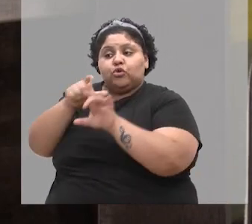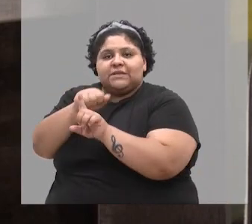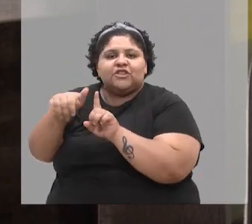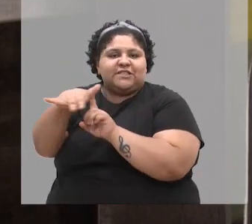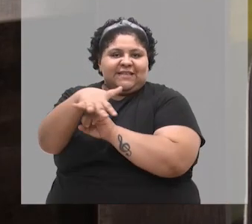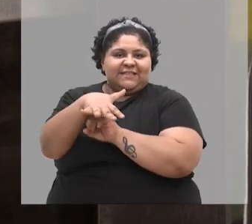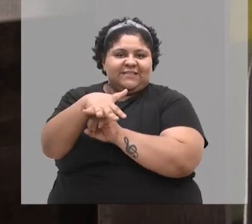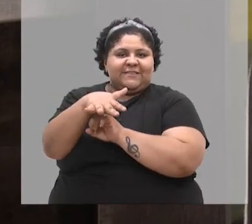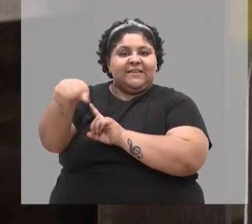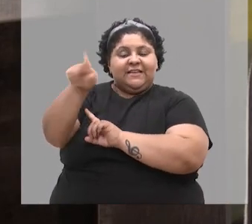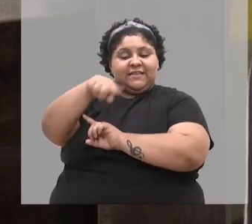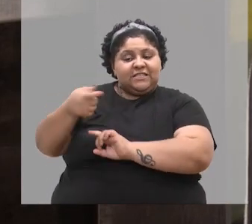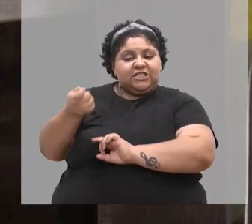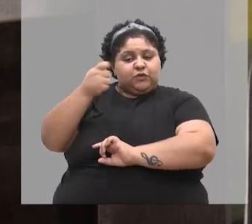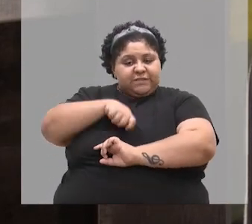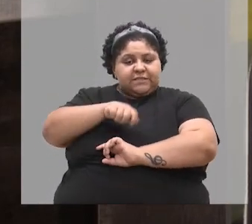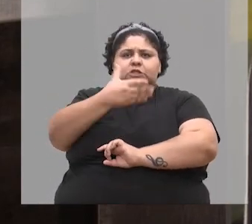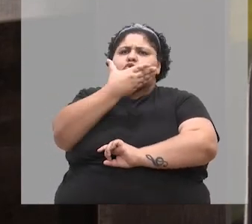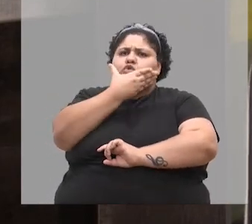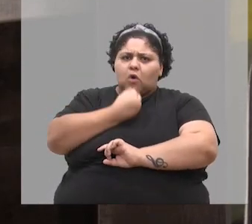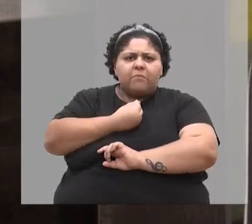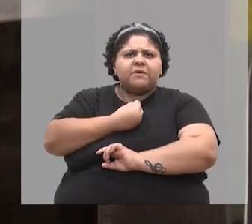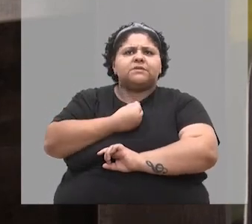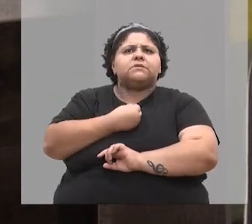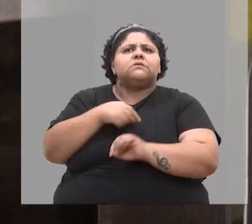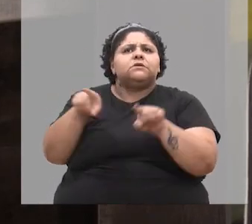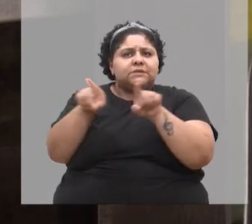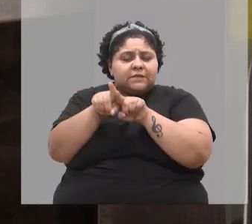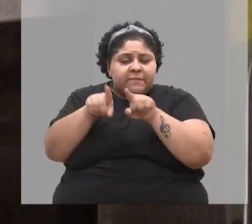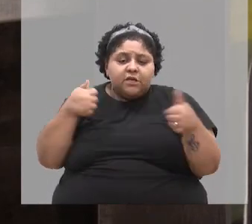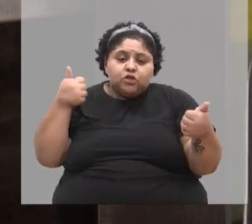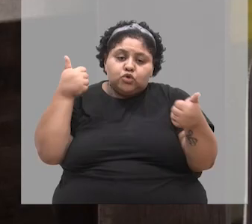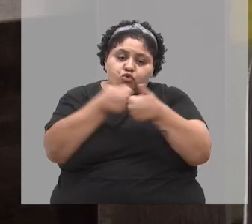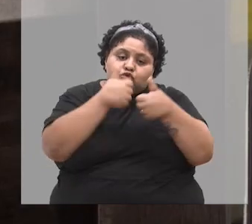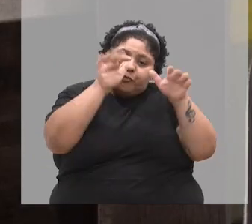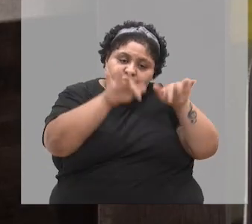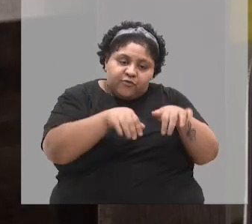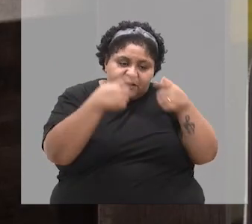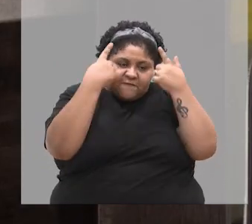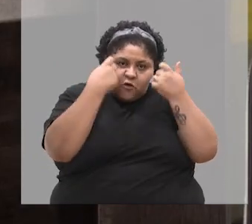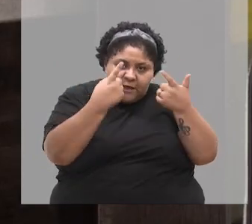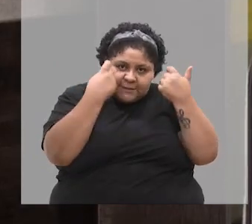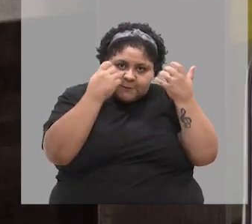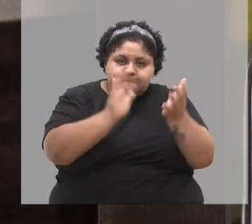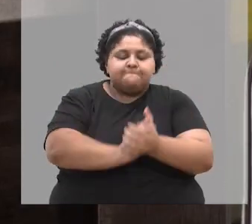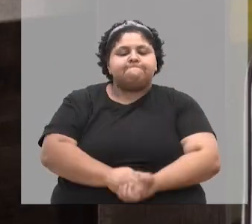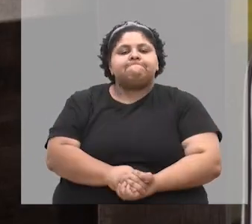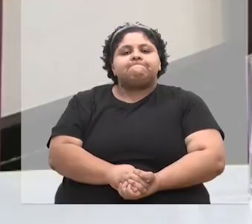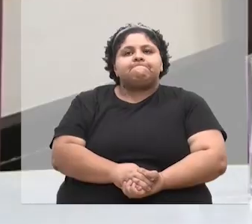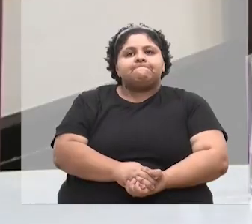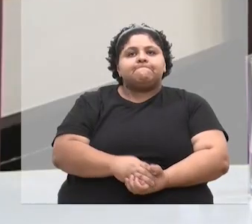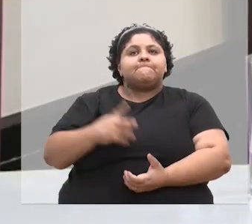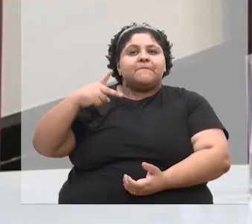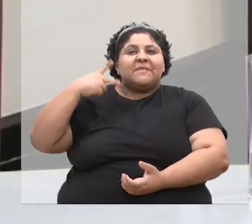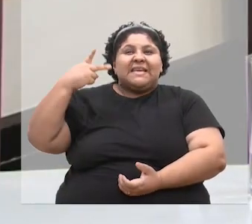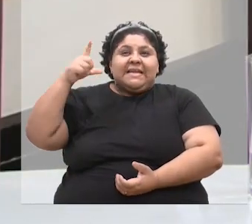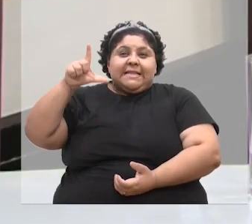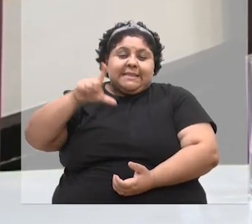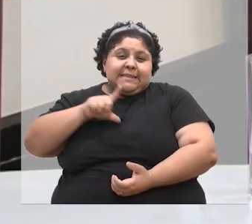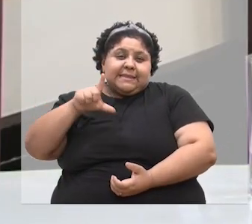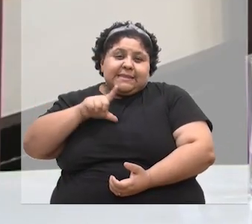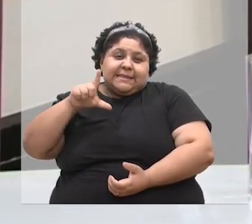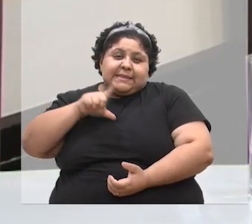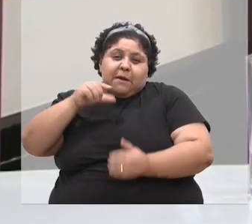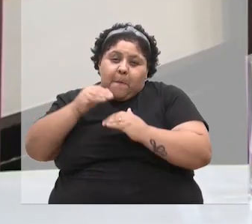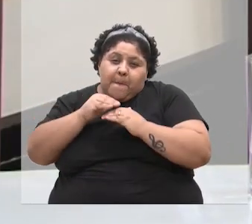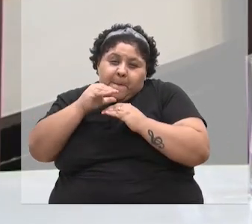pauta de toda a sociedade. Exatamente. E aí a gente precisa que os homens, né, estejam também conosco pelo fim da violência. Vereadora, nós temos aí pouco